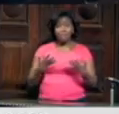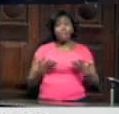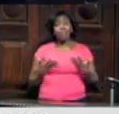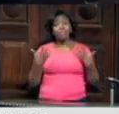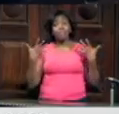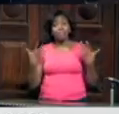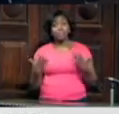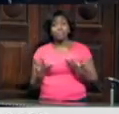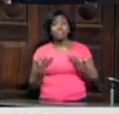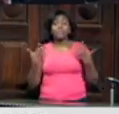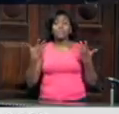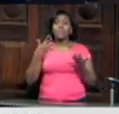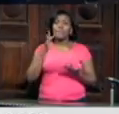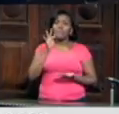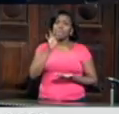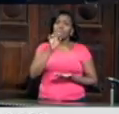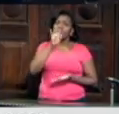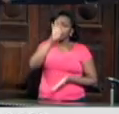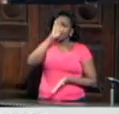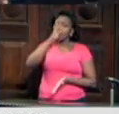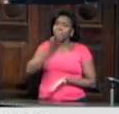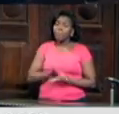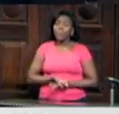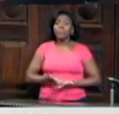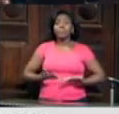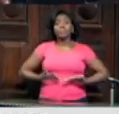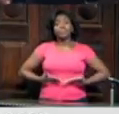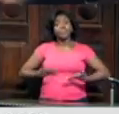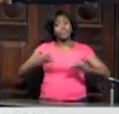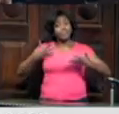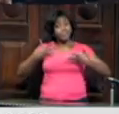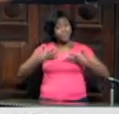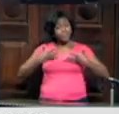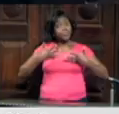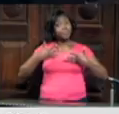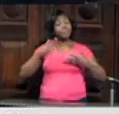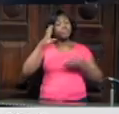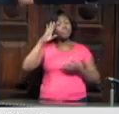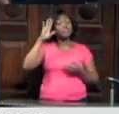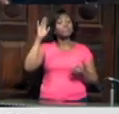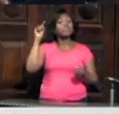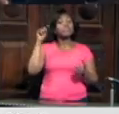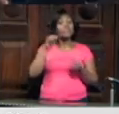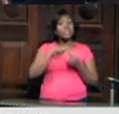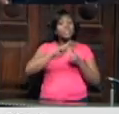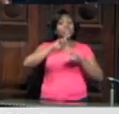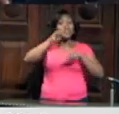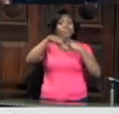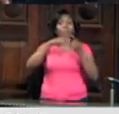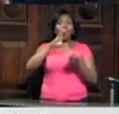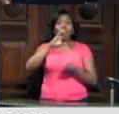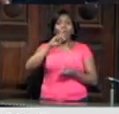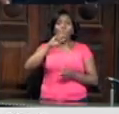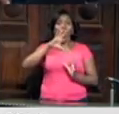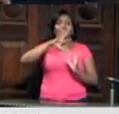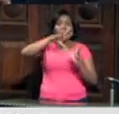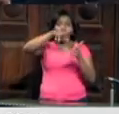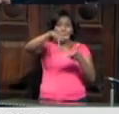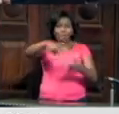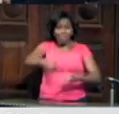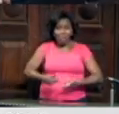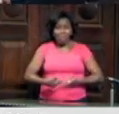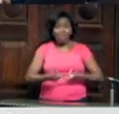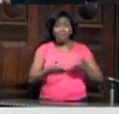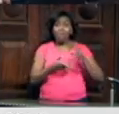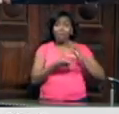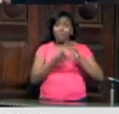animação, de fé e de autoestima, especialmente, é claro, depois da Copa do Mundo, a Olimpíada que